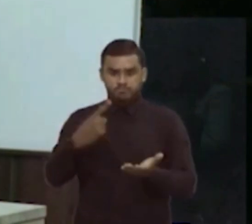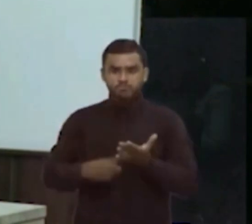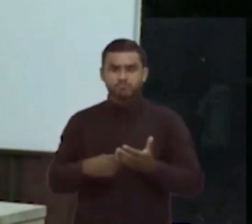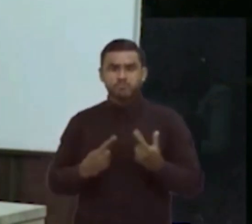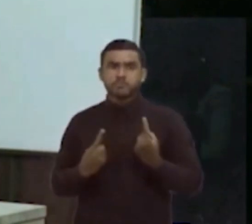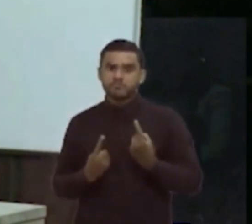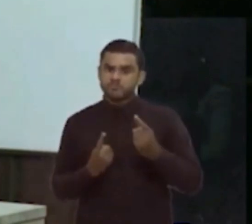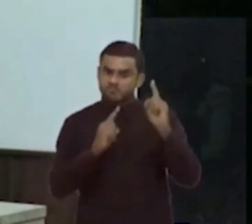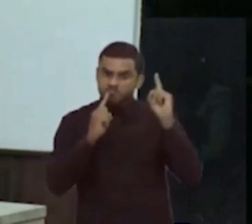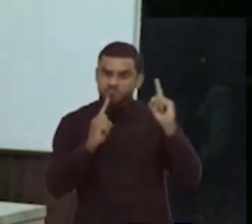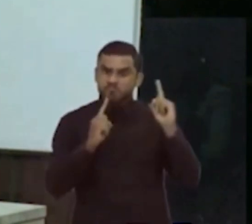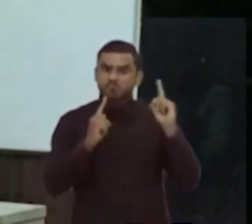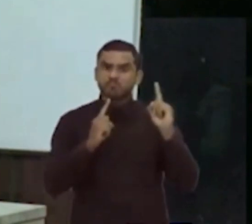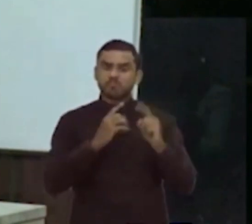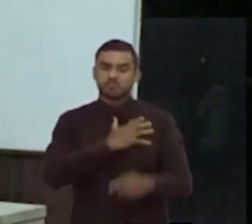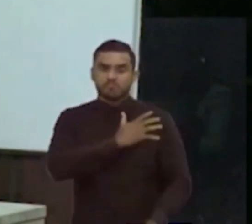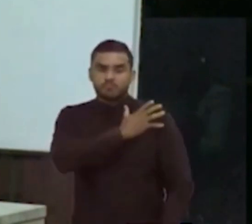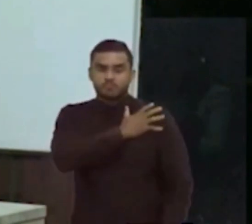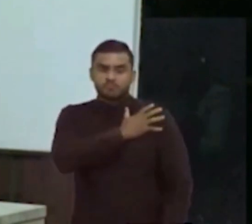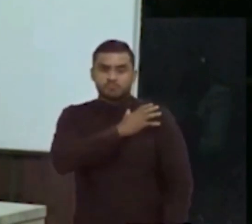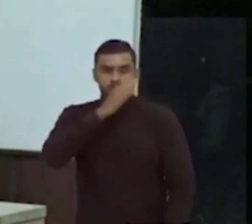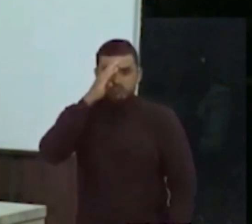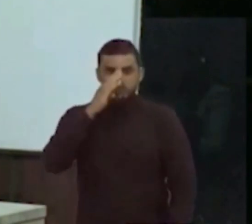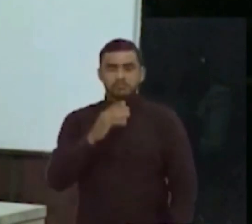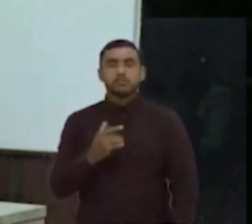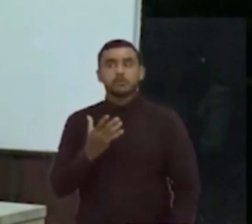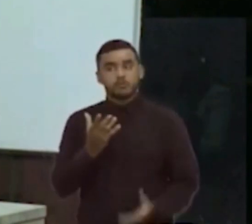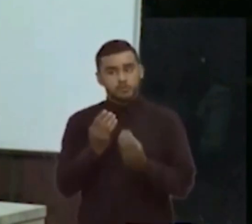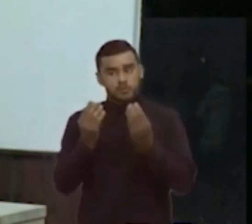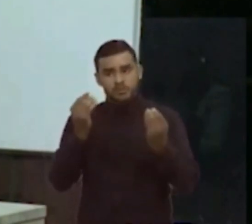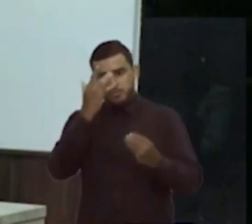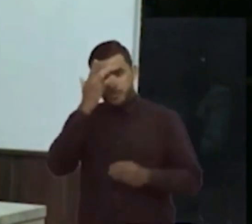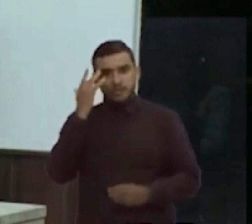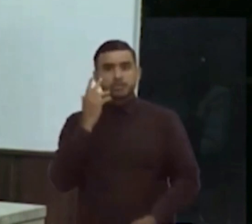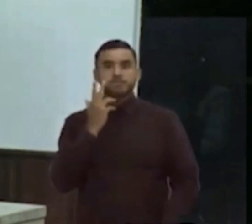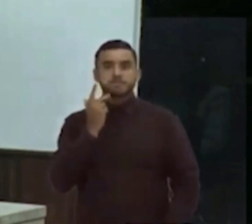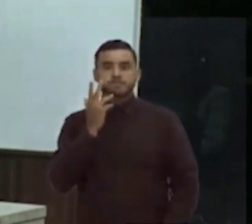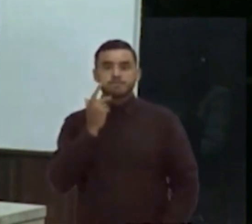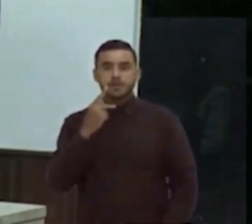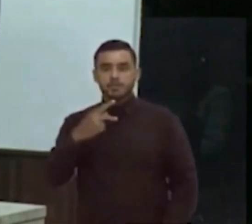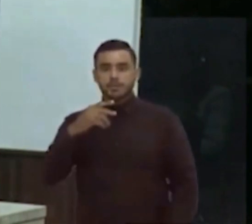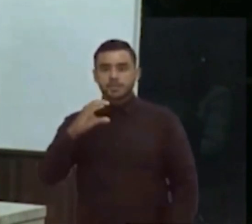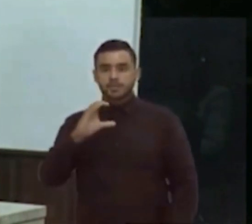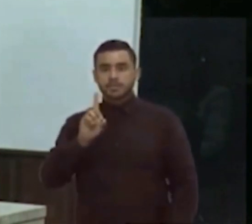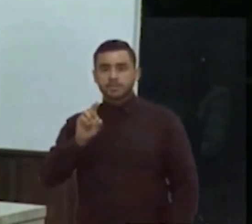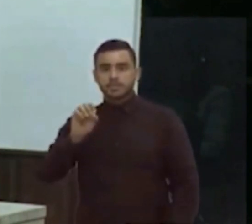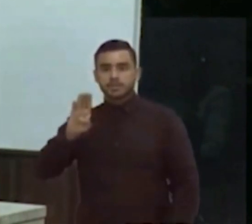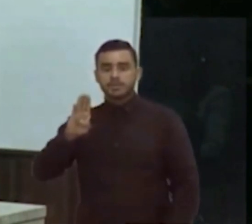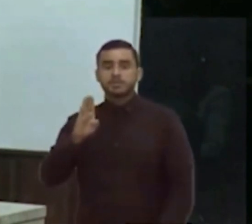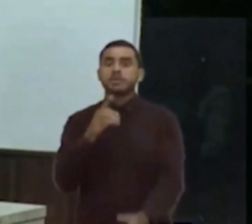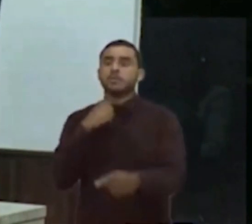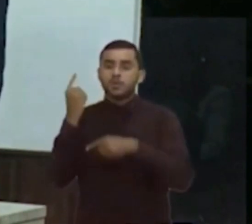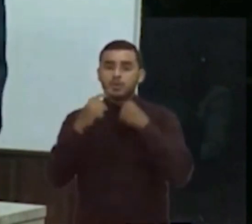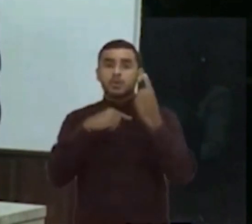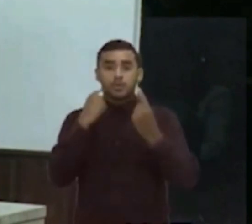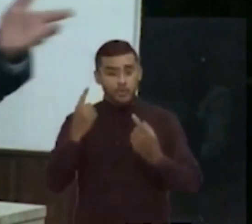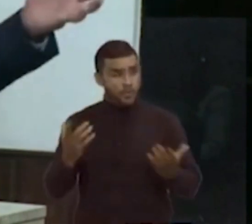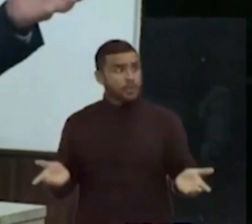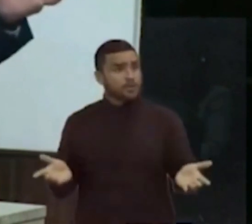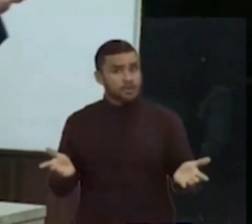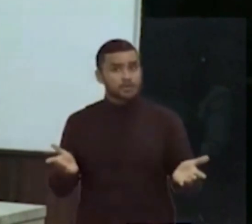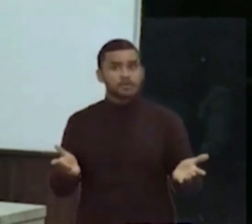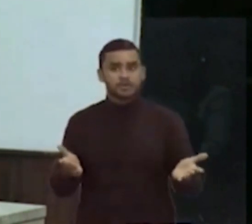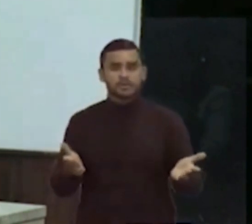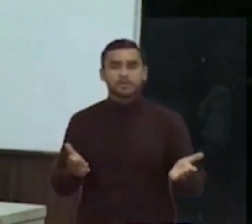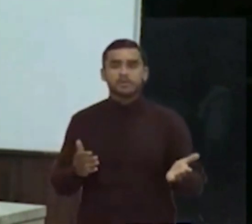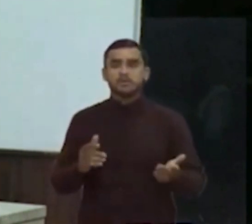de enfrentamento da ditadura. Cearenses morreram, recrutados pelo PCdoB em Xambioá. Presos,